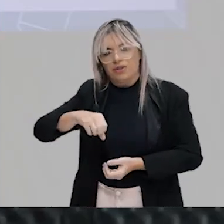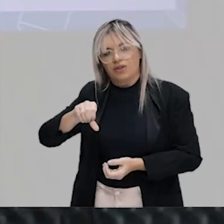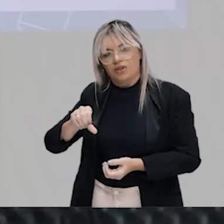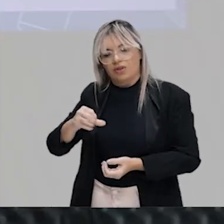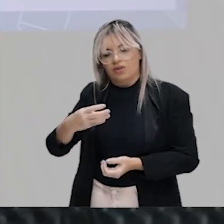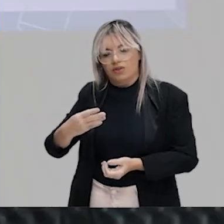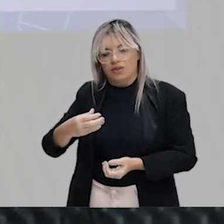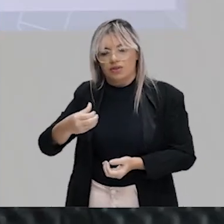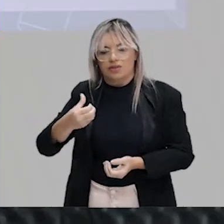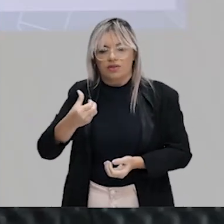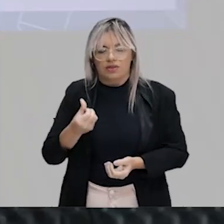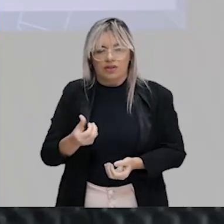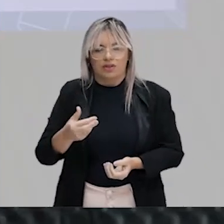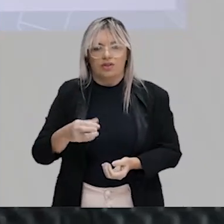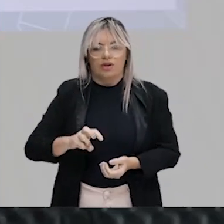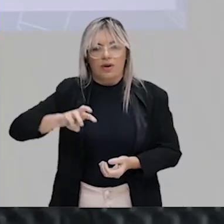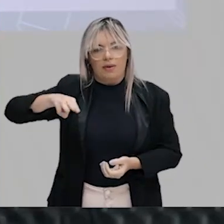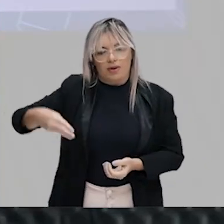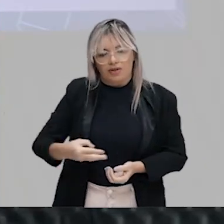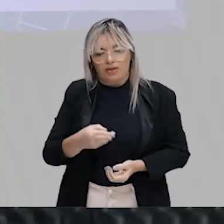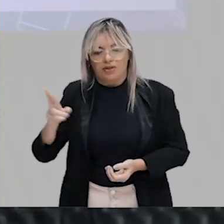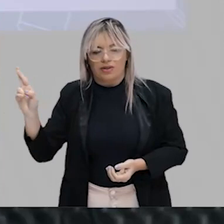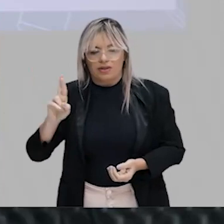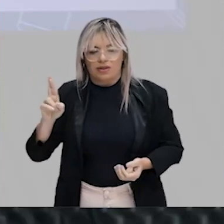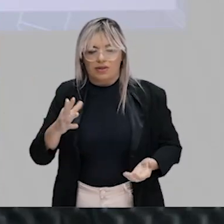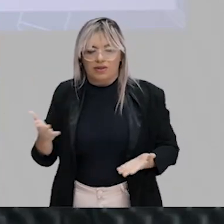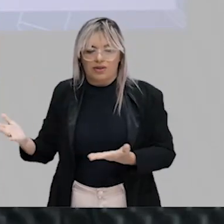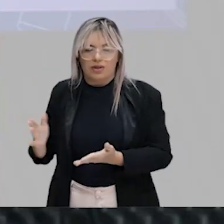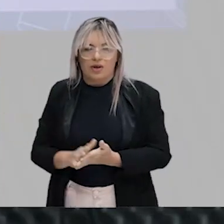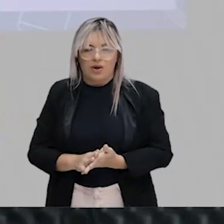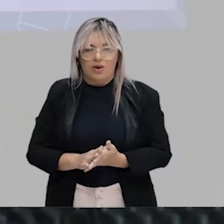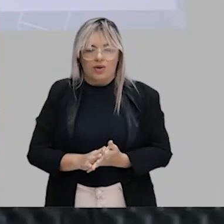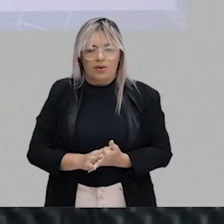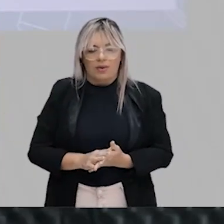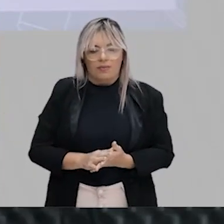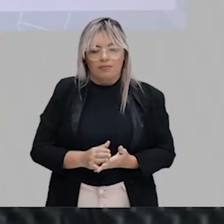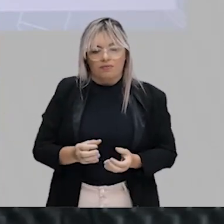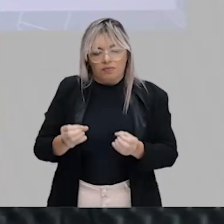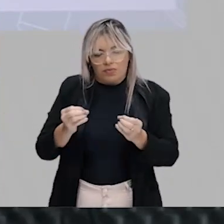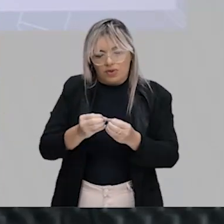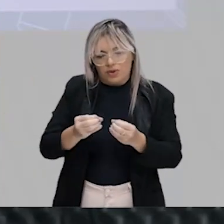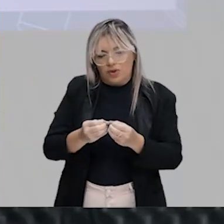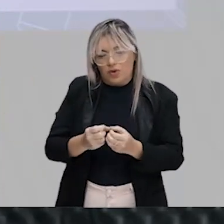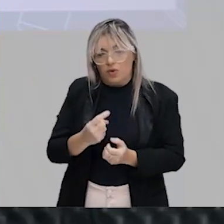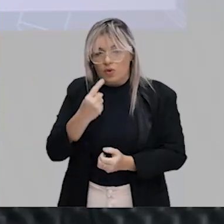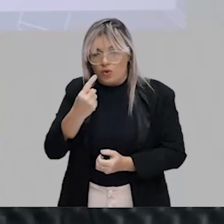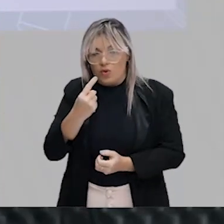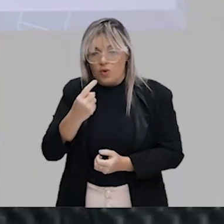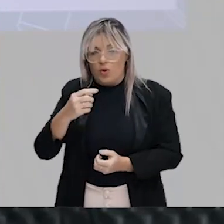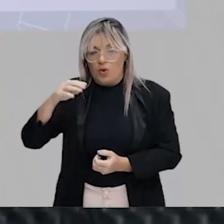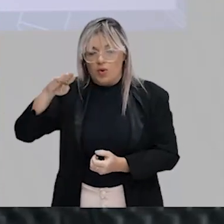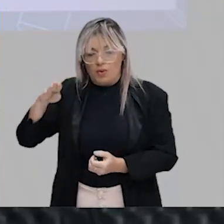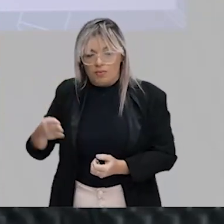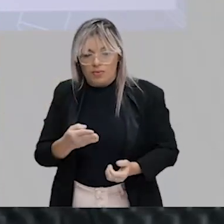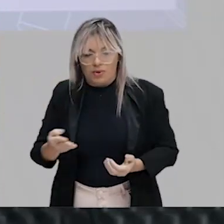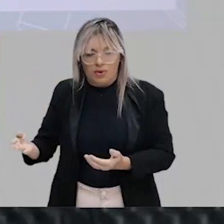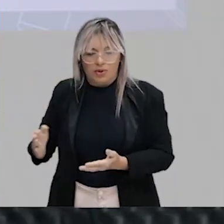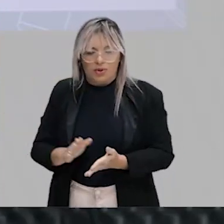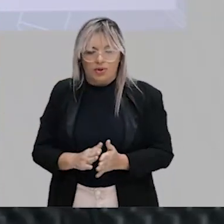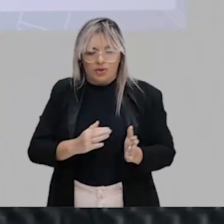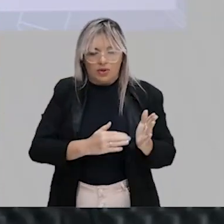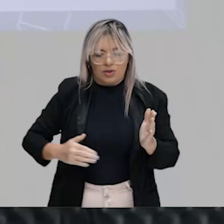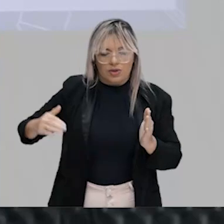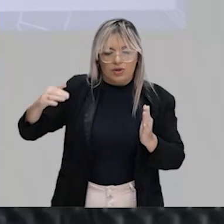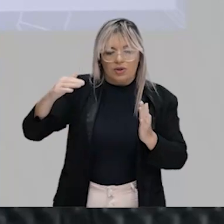Isso mesmo, quase 1 bilhão de reais, superando nomes do futebol, ó, como Lionel Messi, que já foi